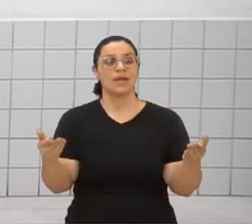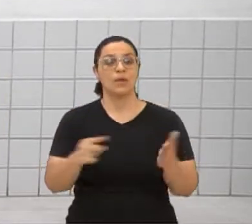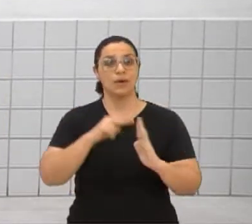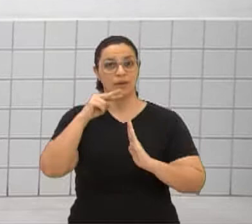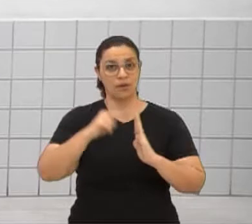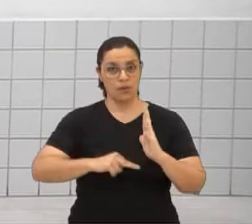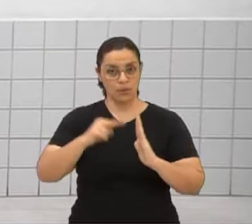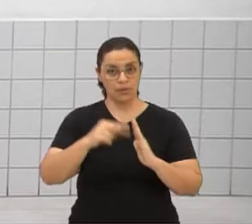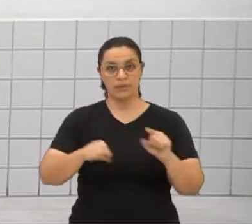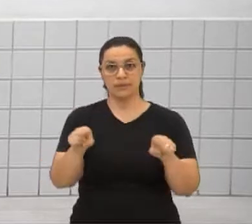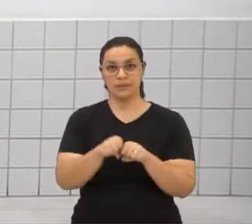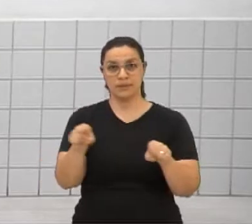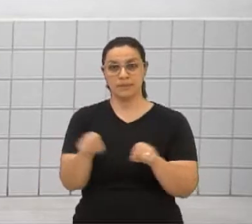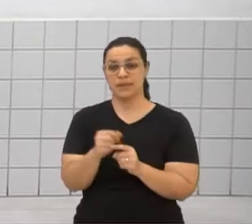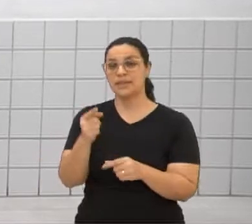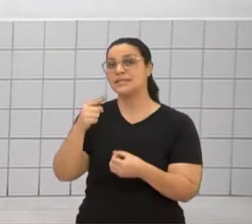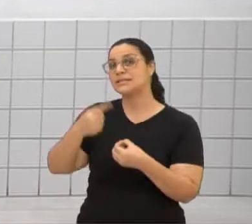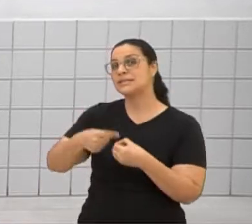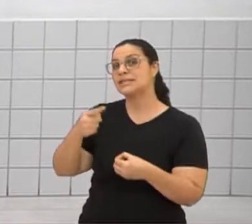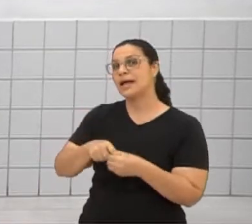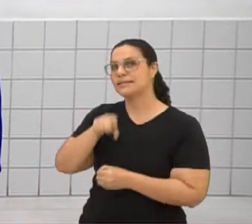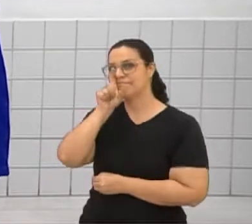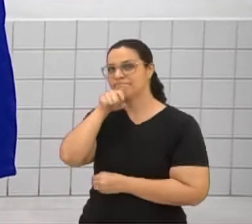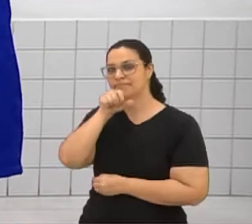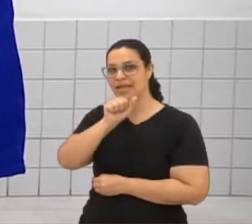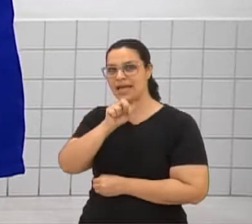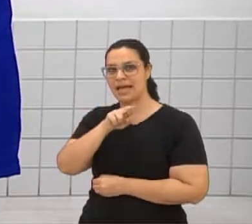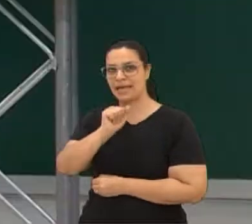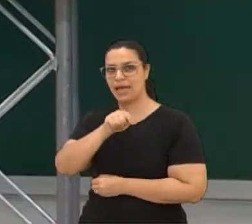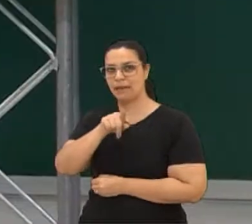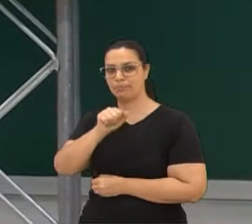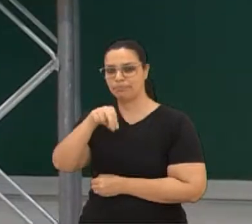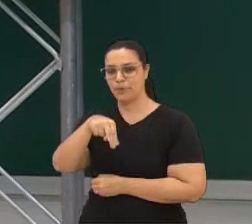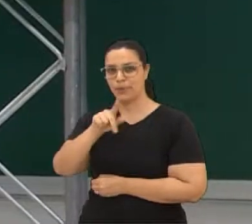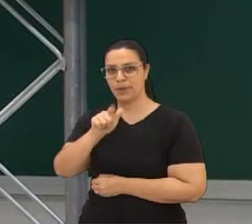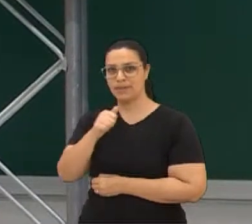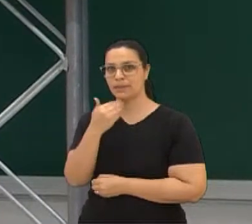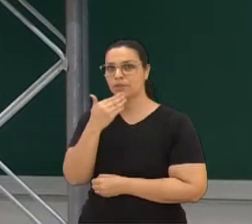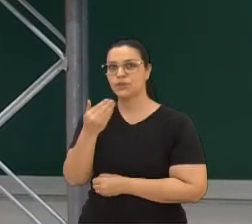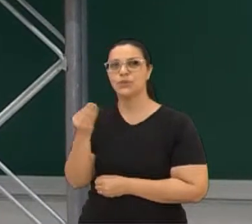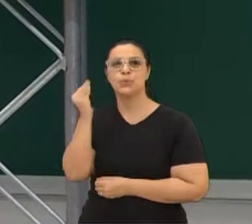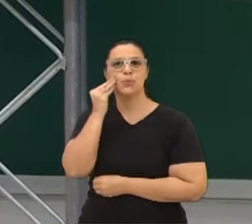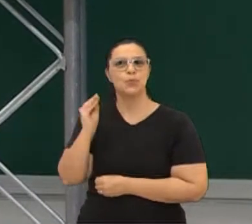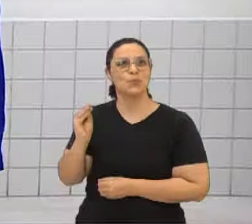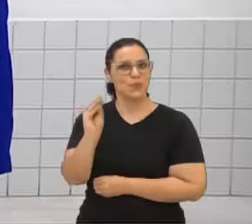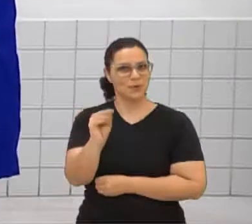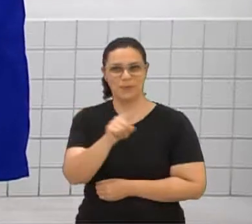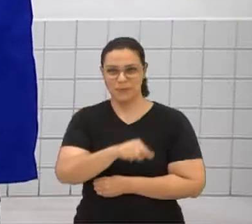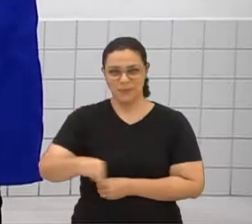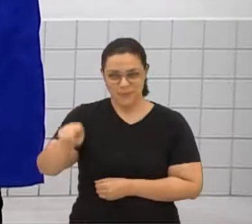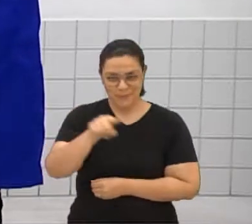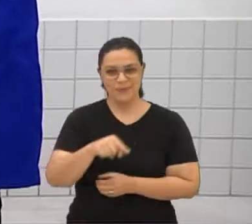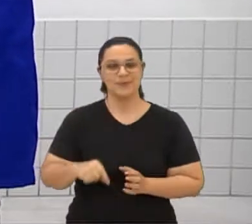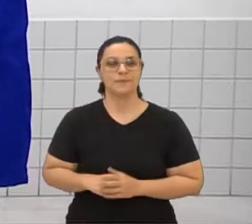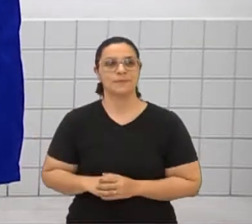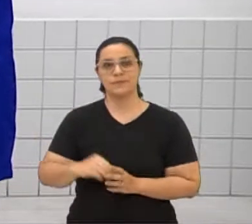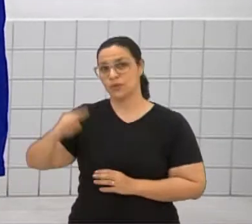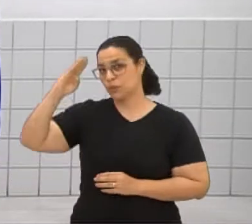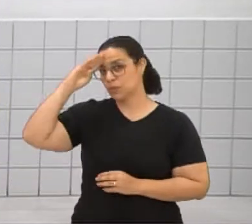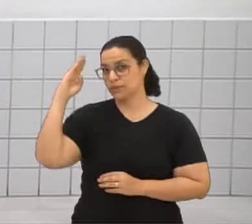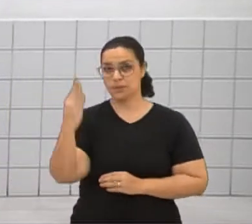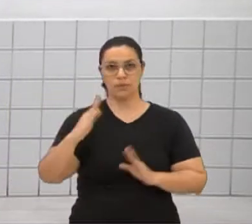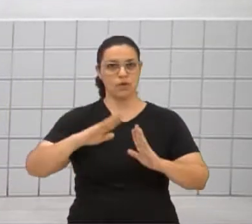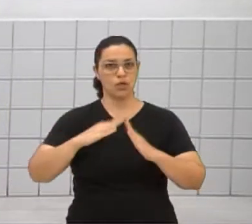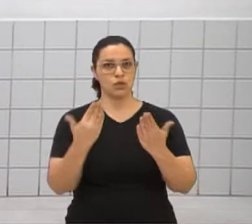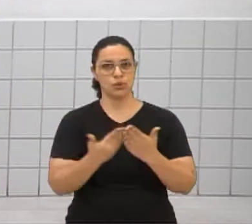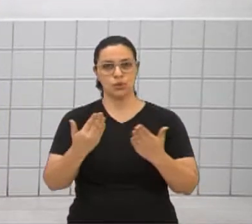também like o pessoal de Arapongas tá pedindo um beijo um grande beijo para vocês estou de boa lá pessoal tá pedindo um salve aqui